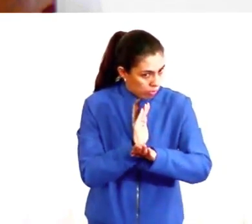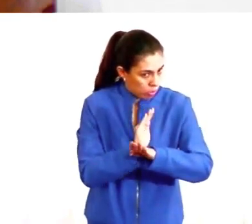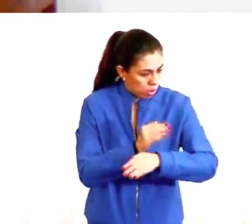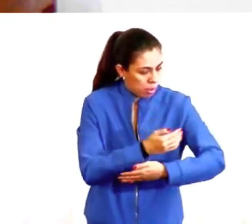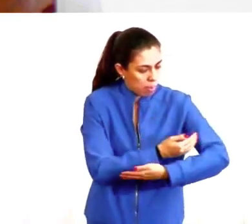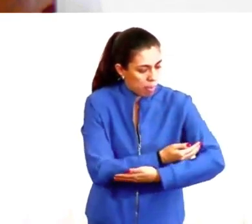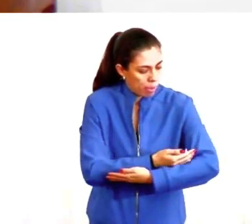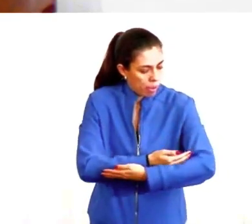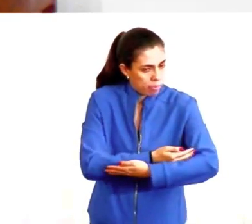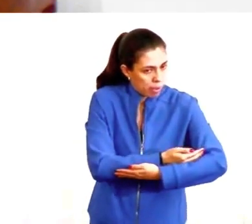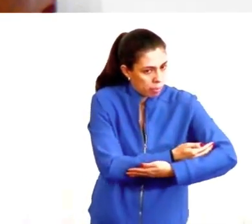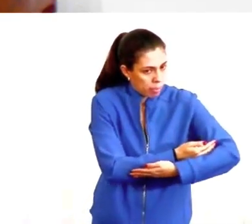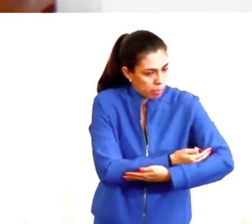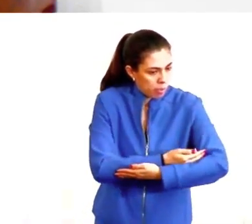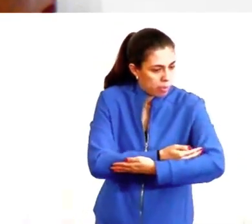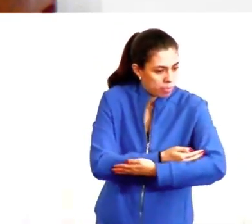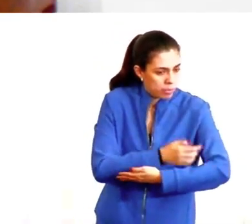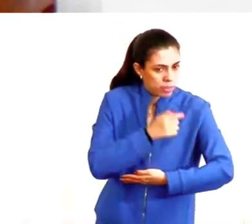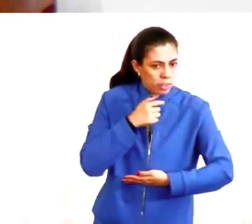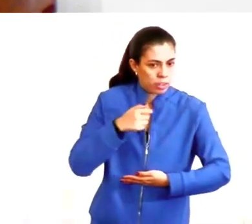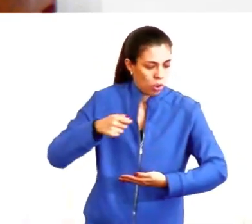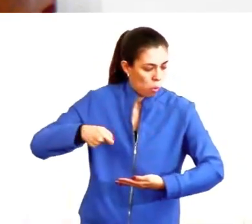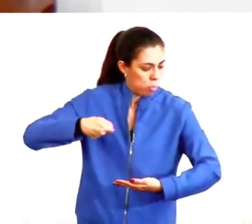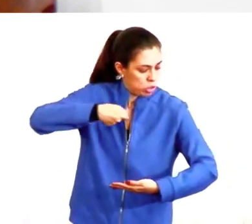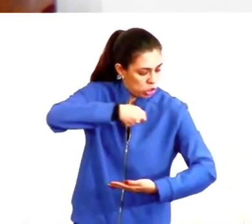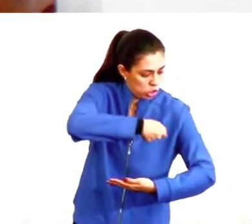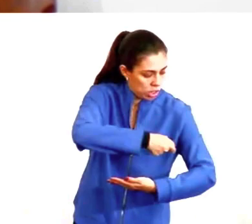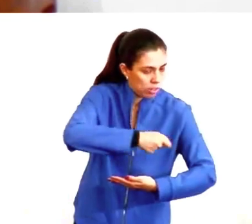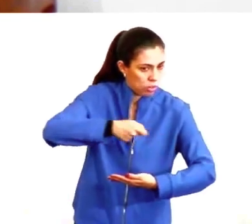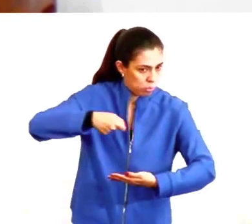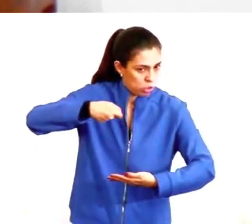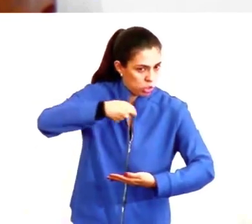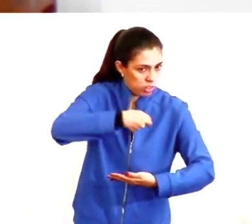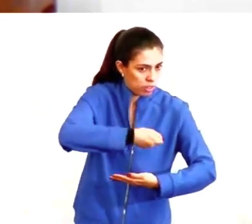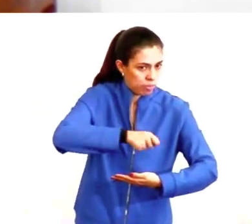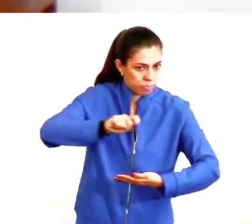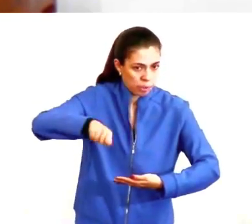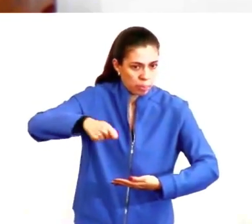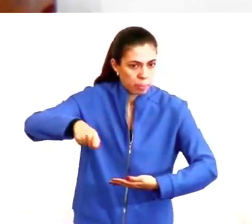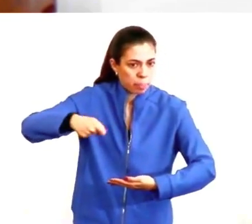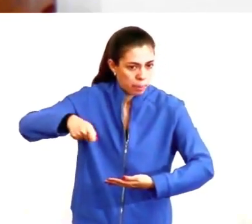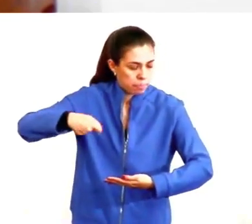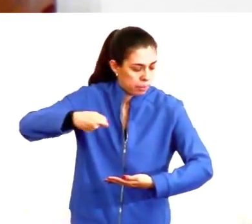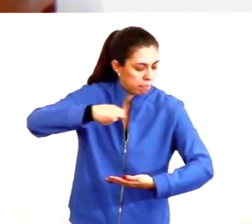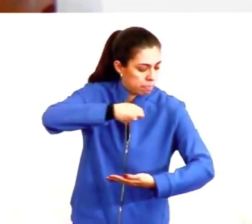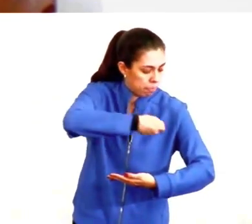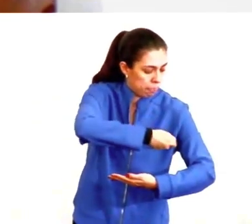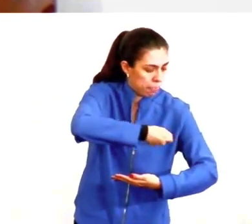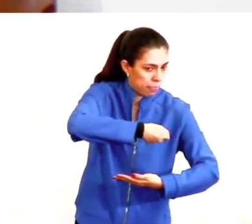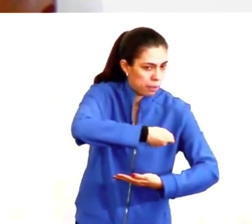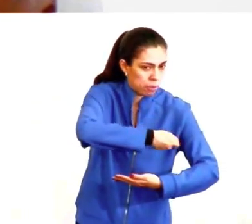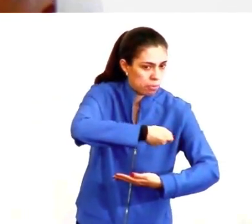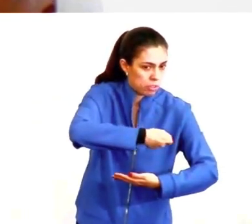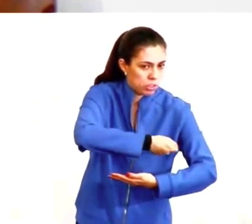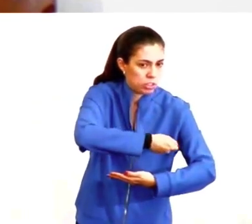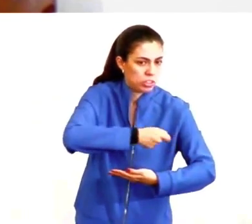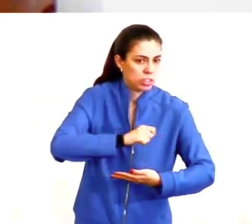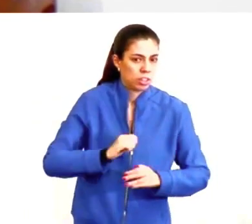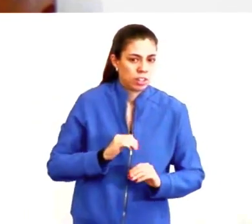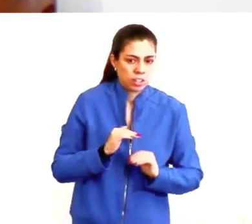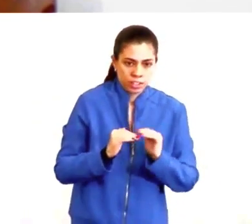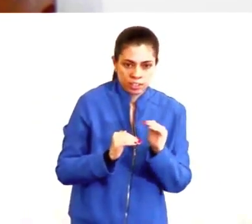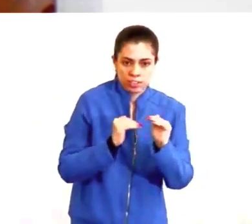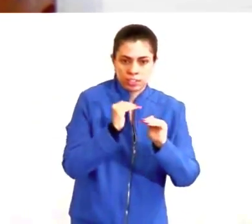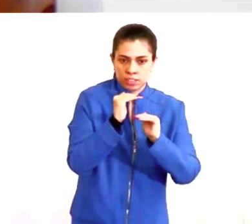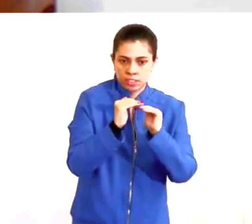si. Discipulado é tempo, é cuidado, é simpatia, é compaixão. Discipulado